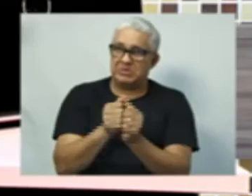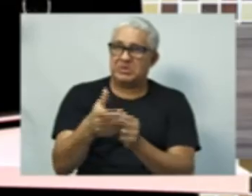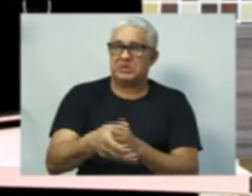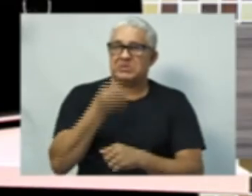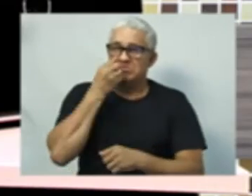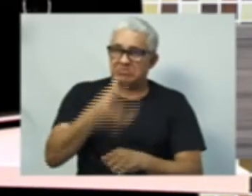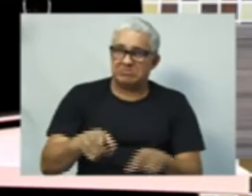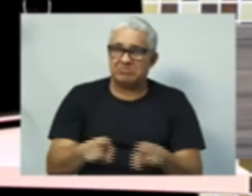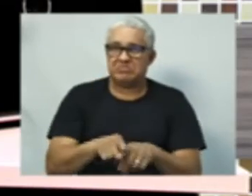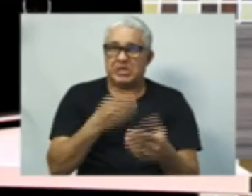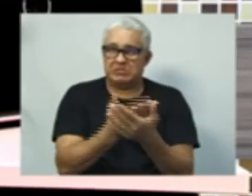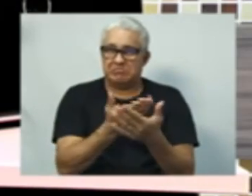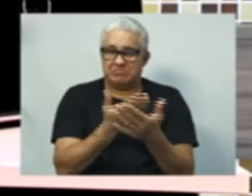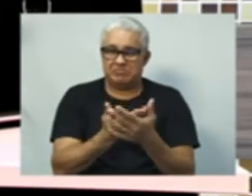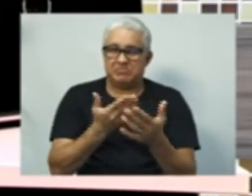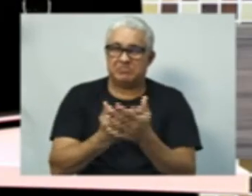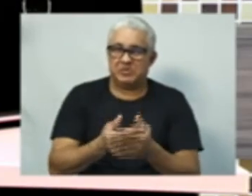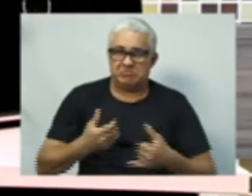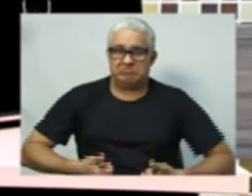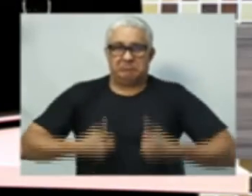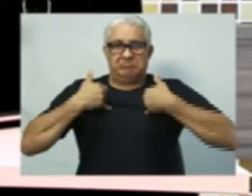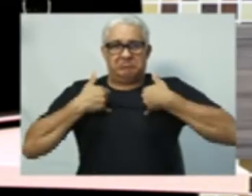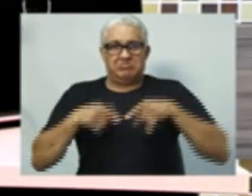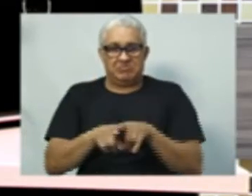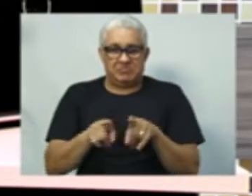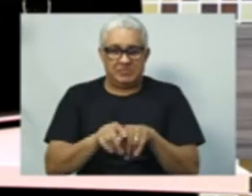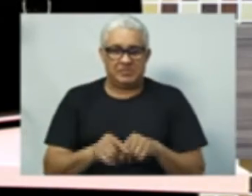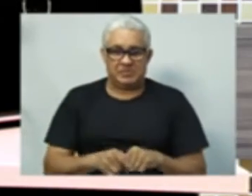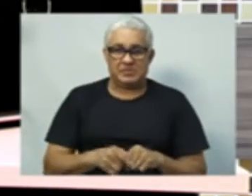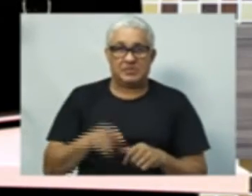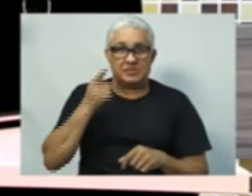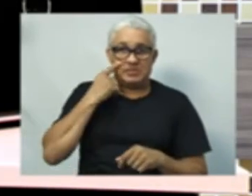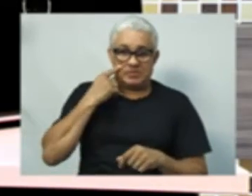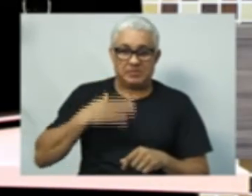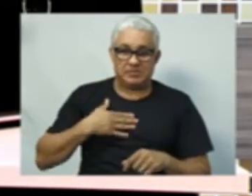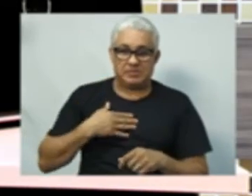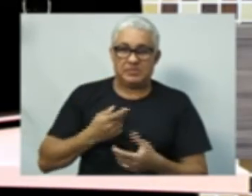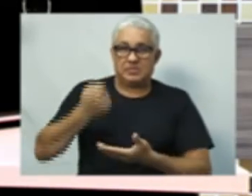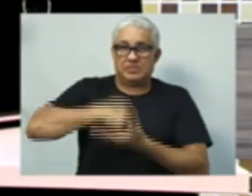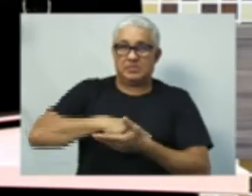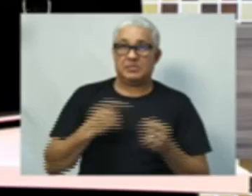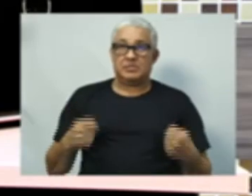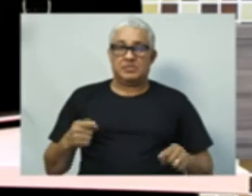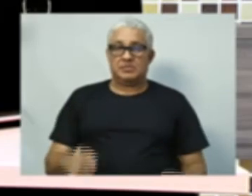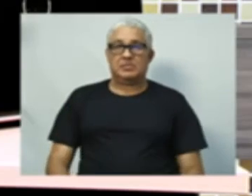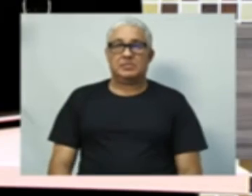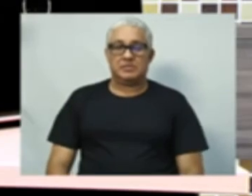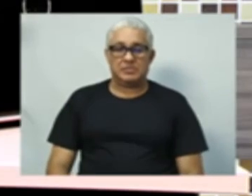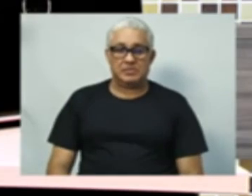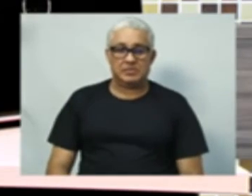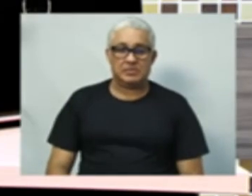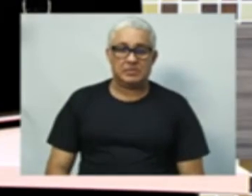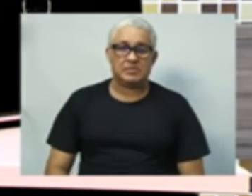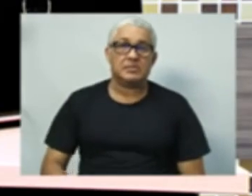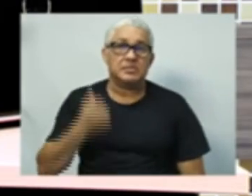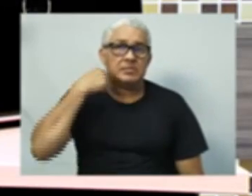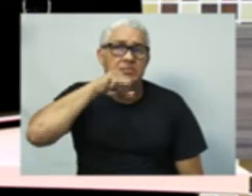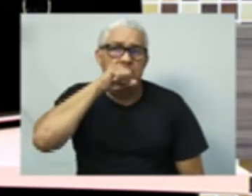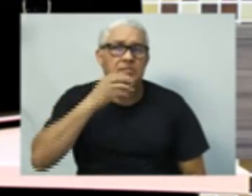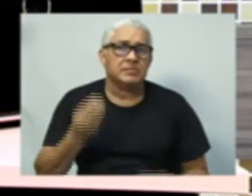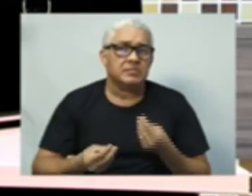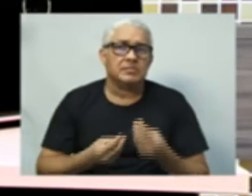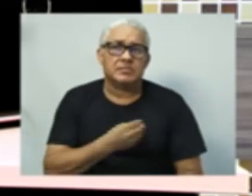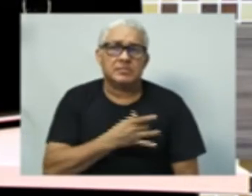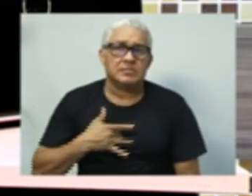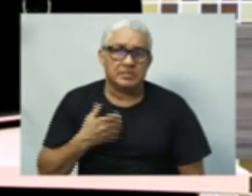menino que estudou, isso aqui é um orgulho. Tão feliz assim quando eu vi a conta dos meus honorários. Meu irmão. E a mamãe, como é que tá? A mamãe tá